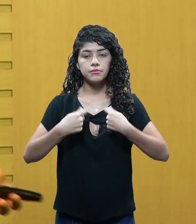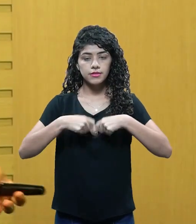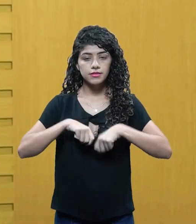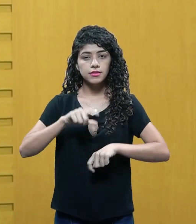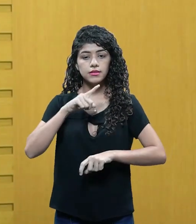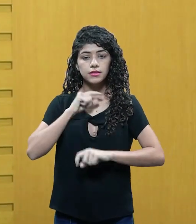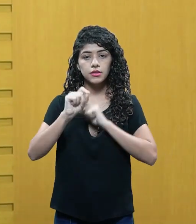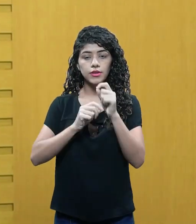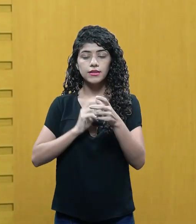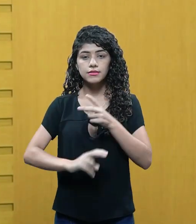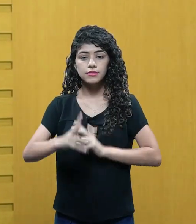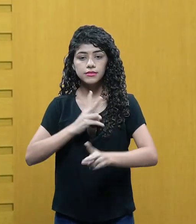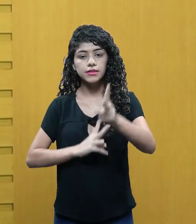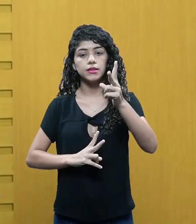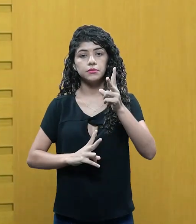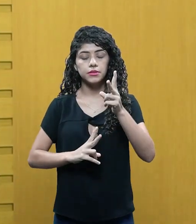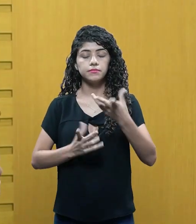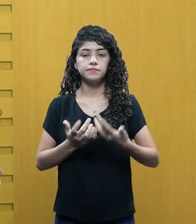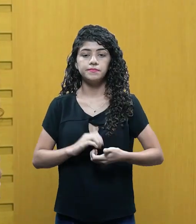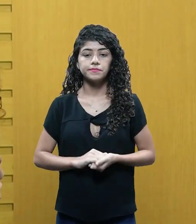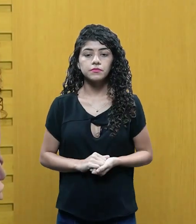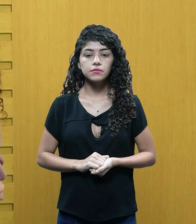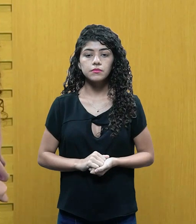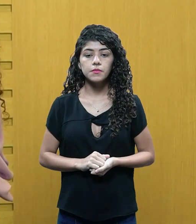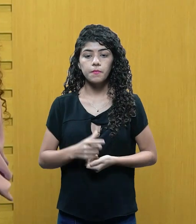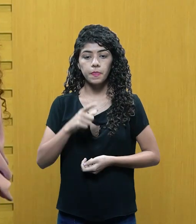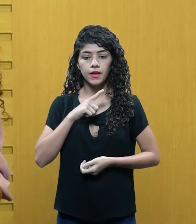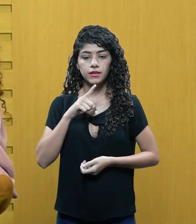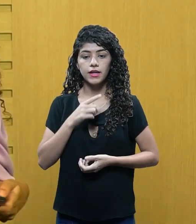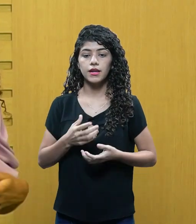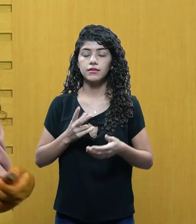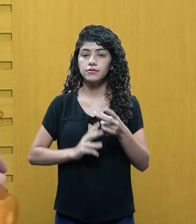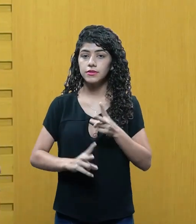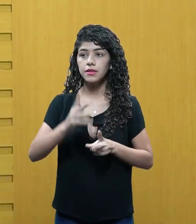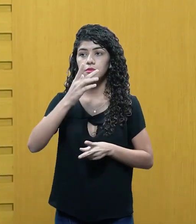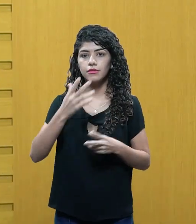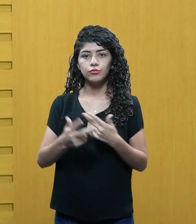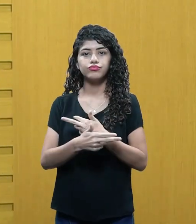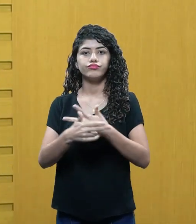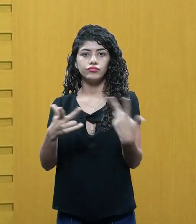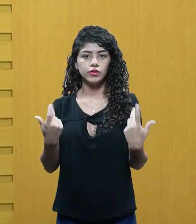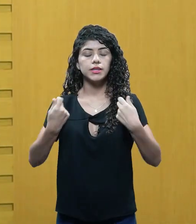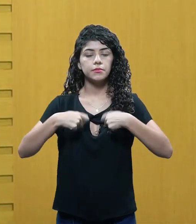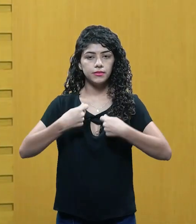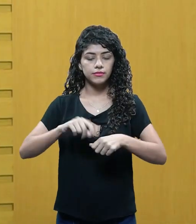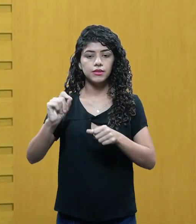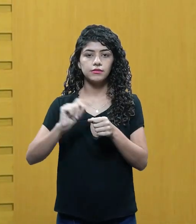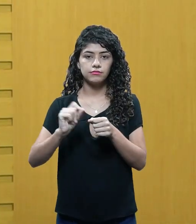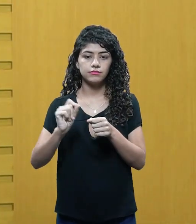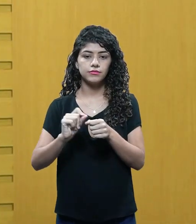onde é necessário rotineiramente fazer roteiros, porque tem uma demanda grande ali de coisas que